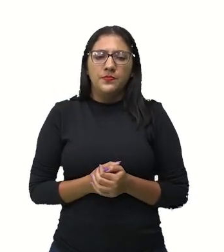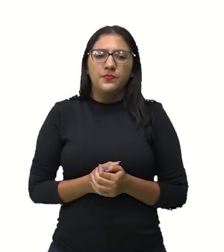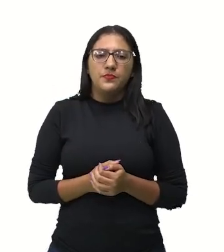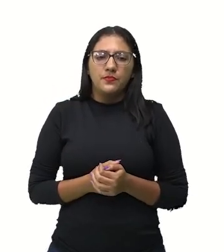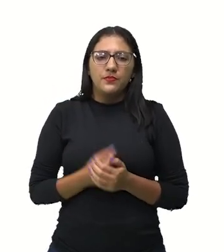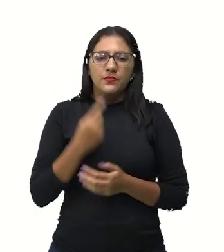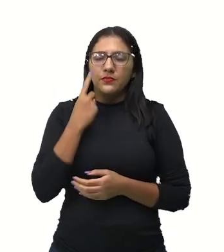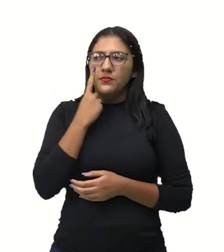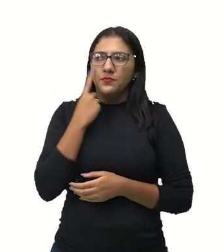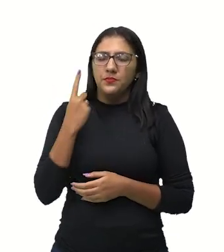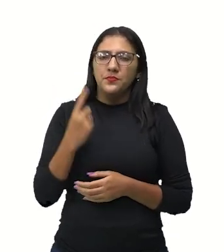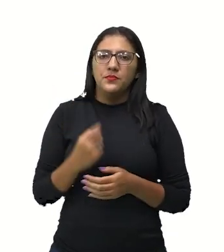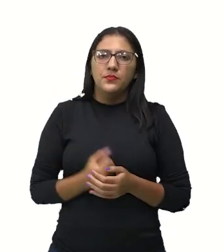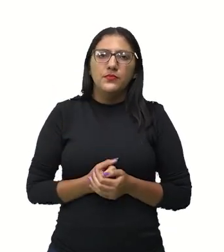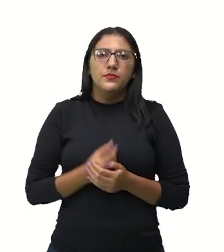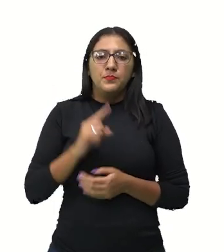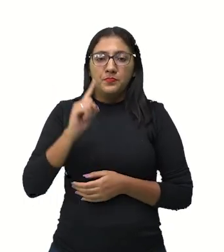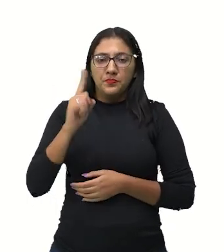1.080.